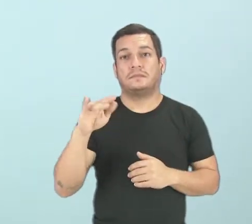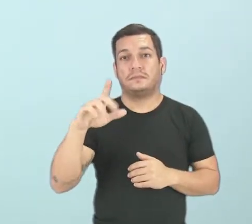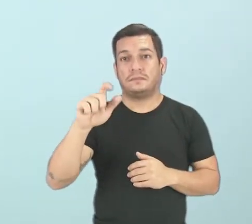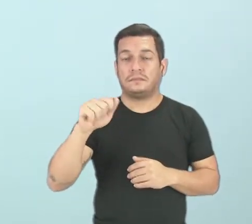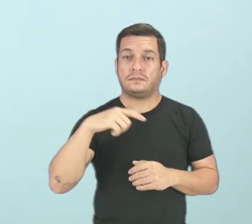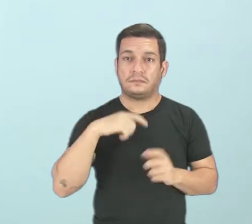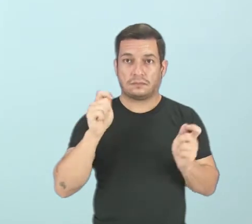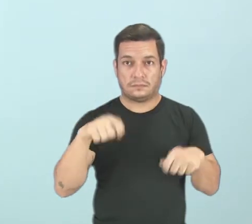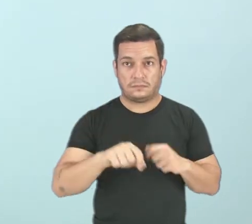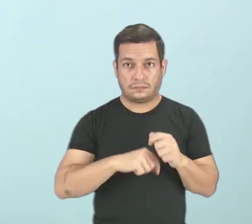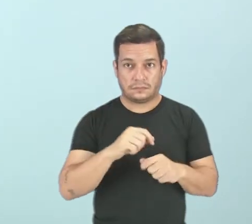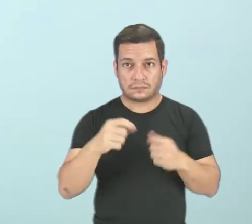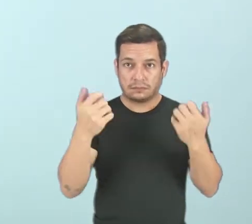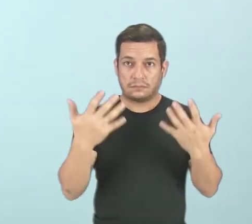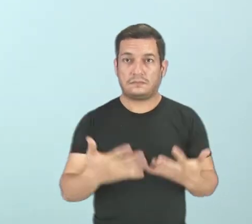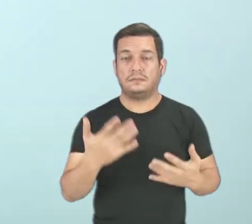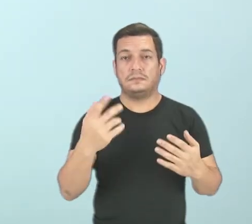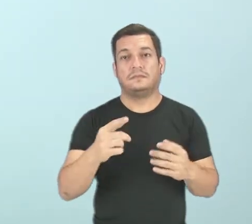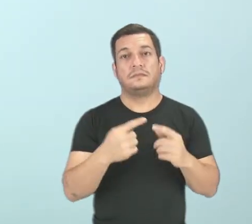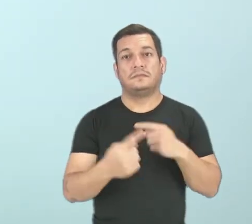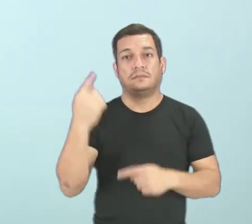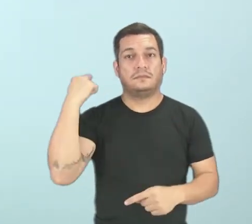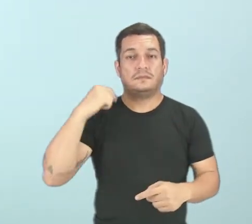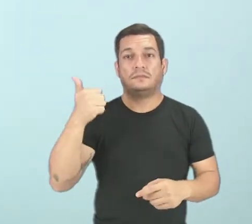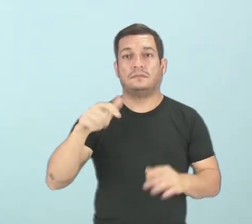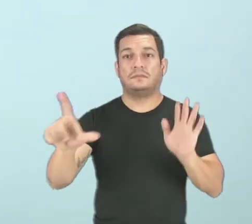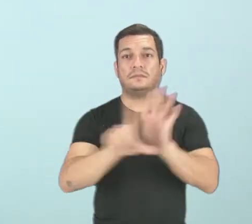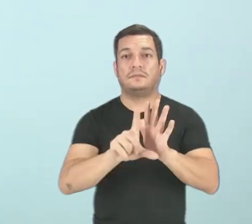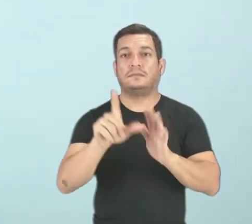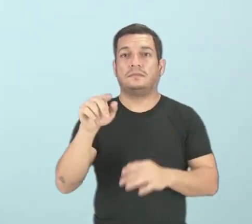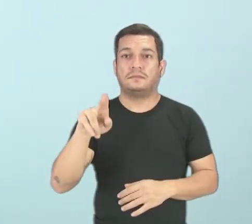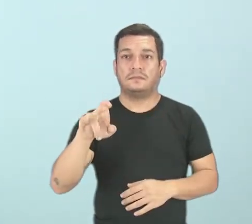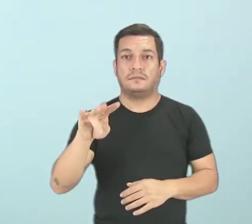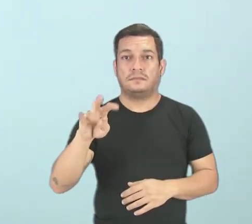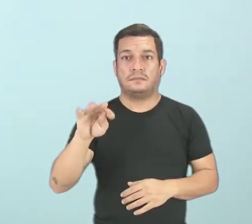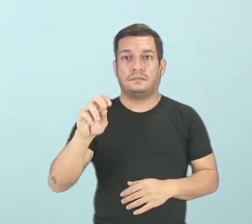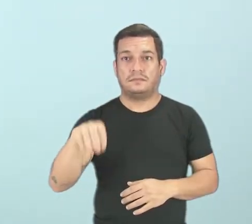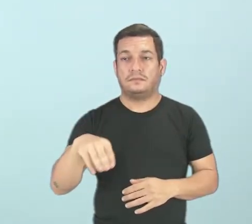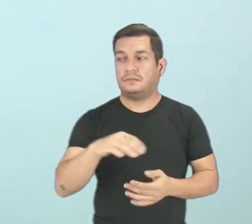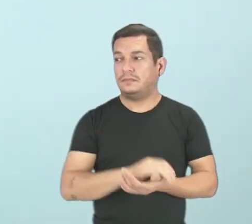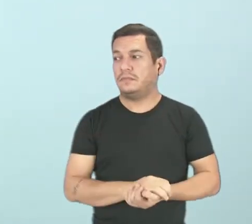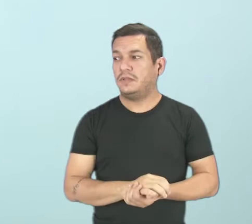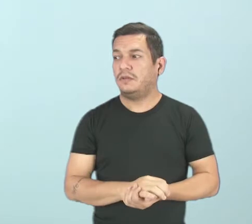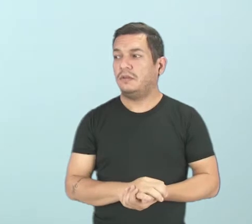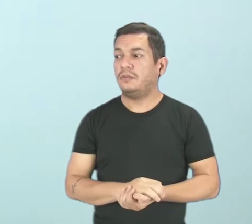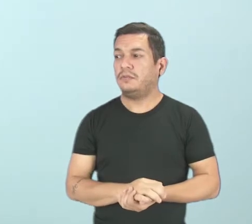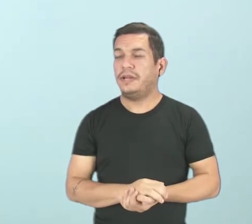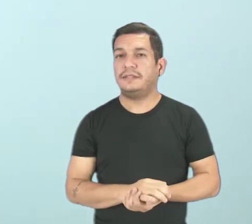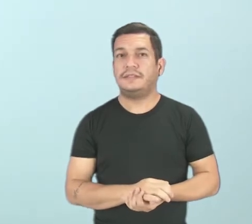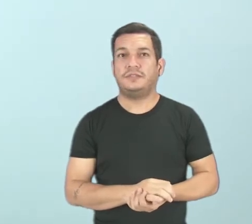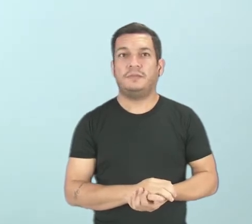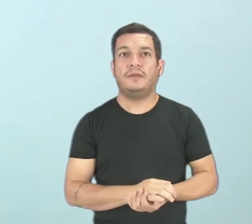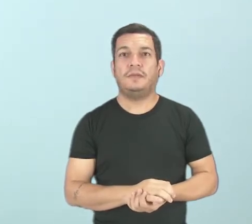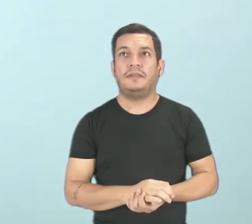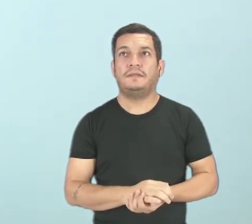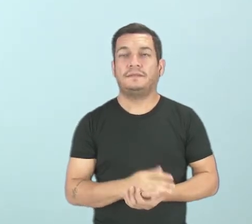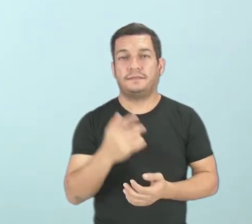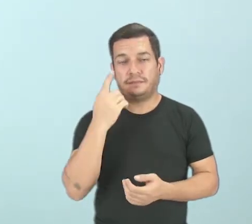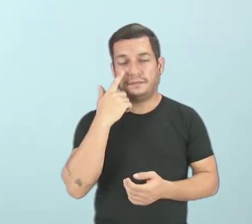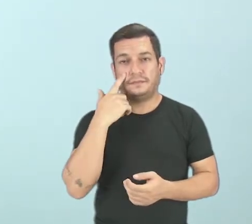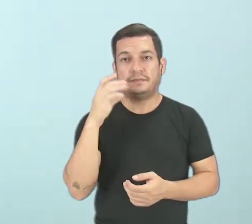uma condição que é determinada lá na primeira lei de Newton, nas condições da inércia. Ou é repouso